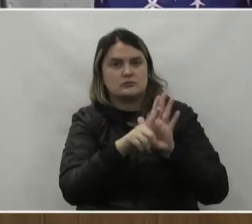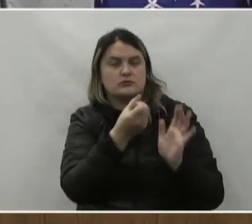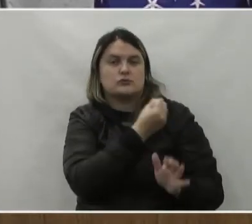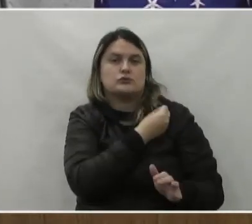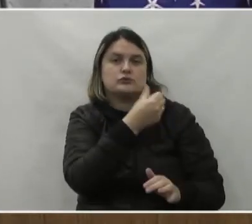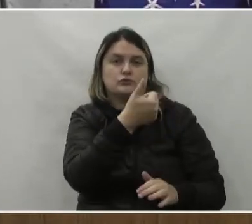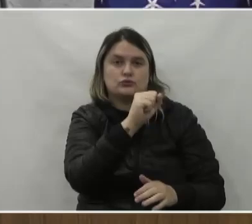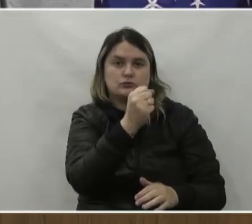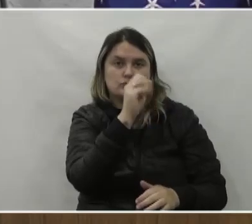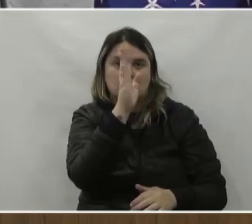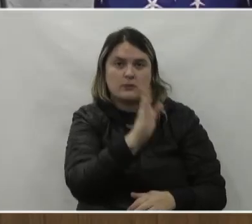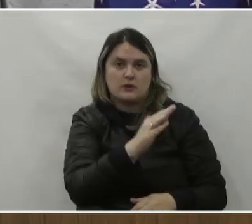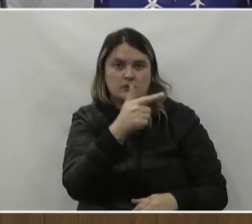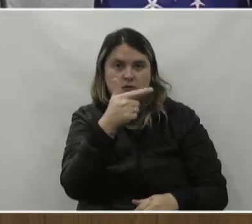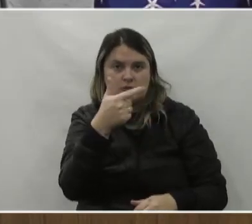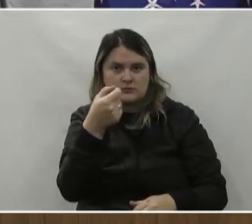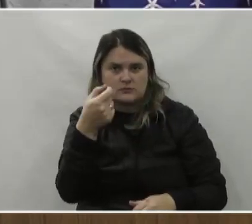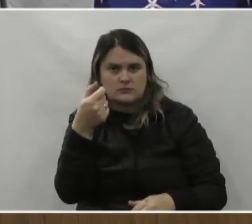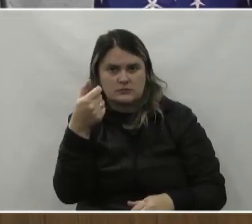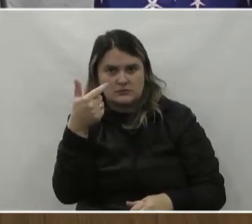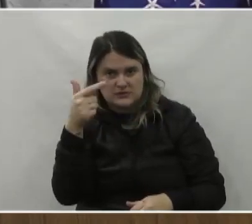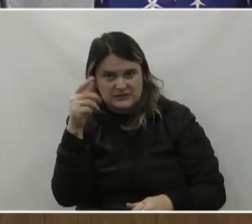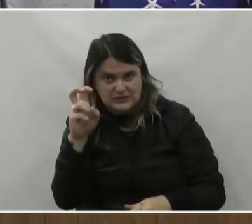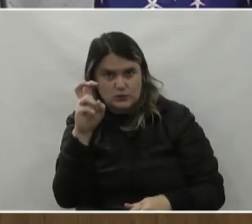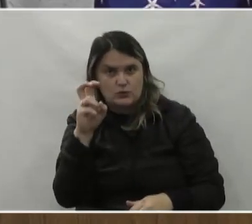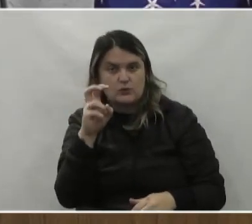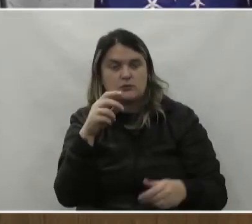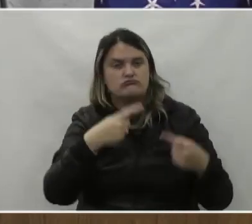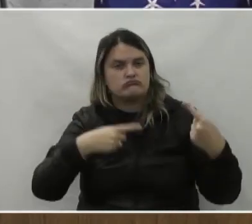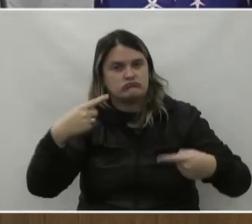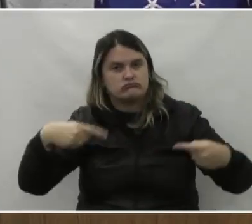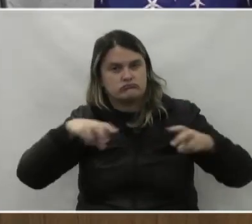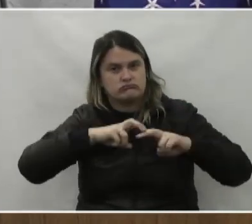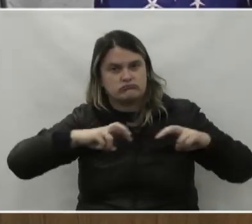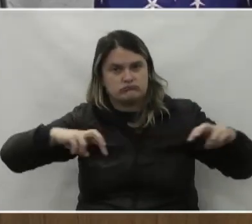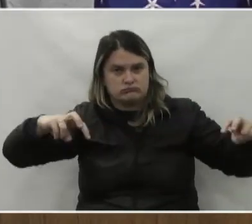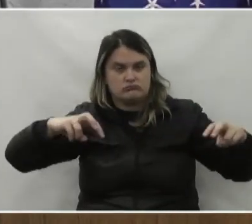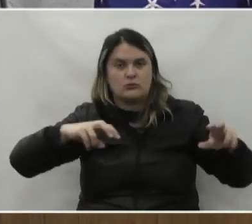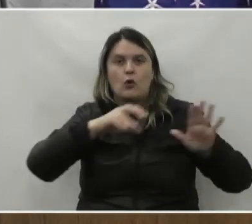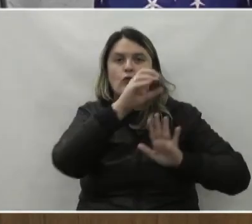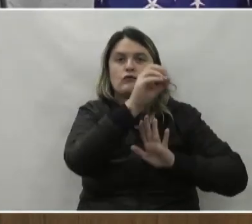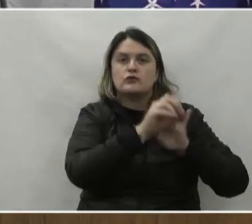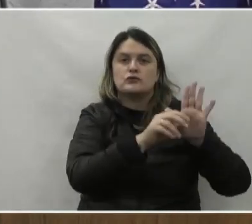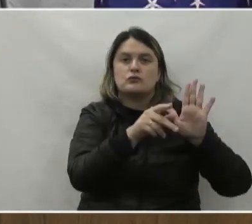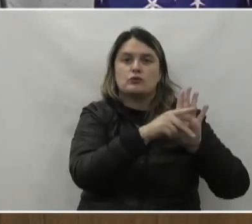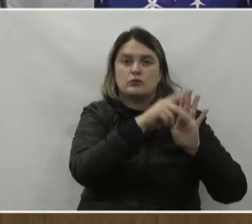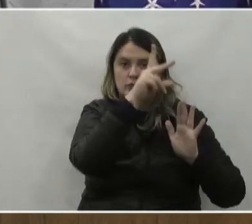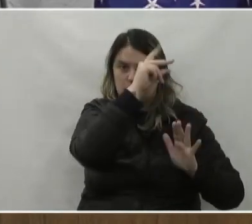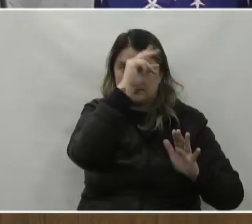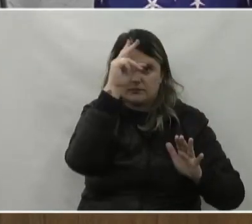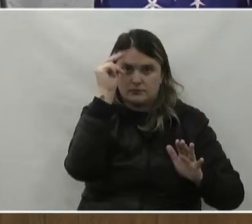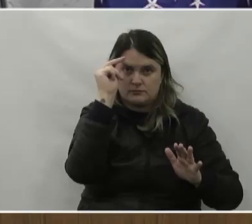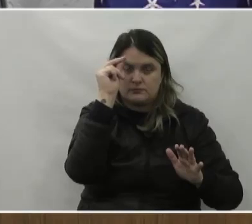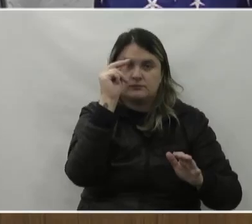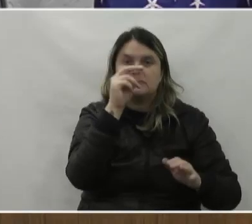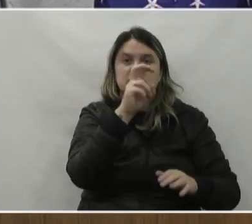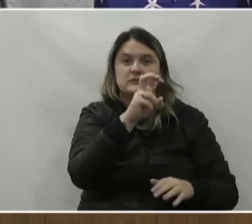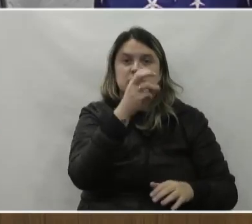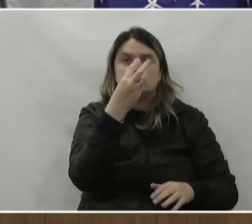número 18/2005 para apreciação do plenário. Ofícios do Executivo. Ofício